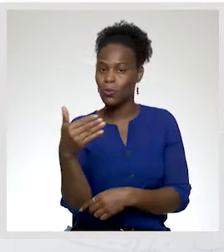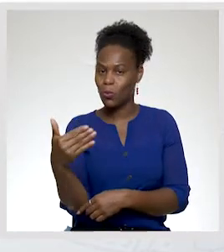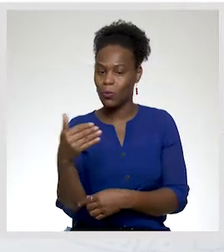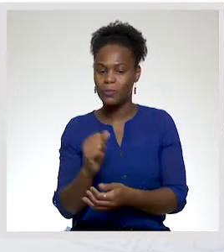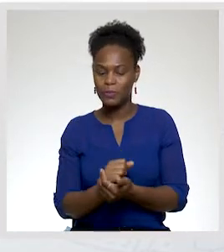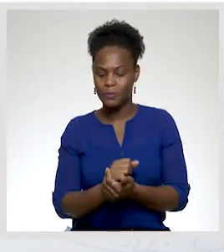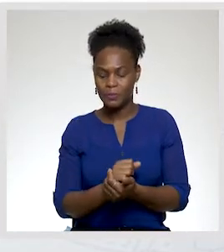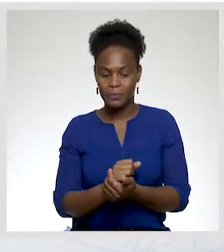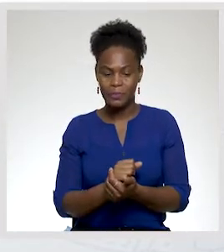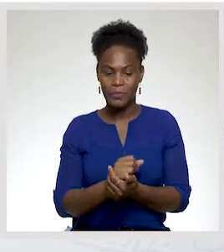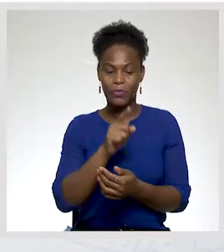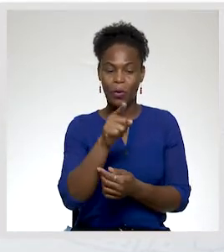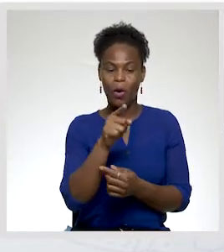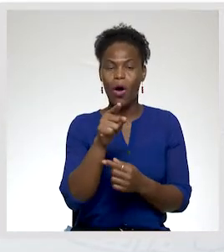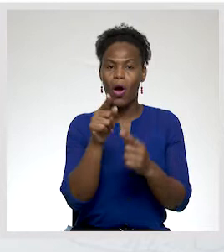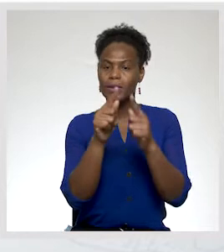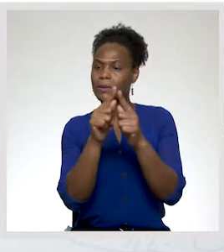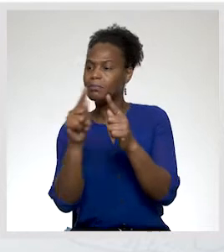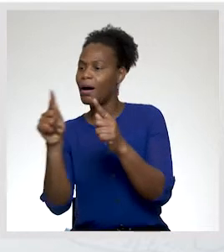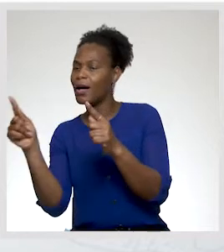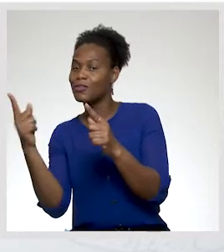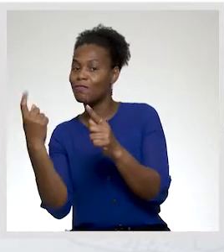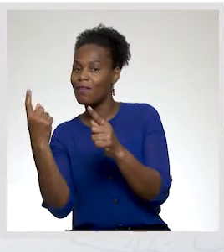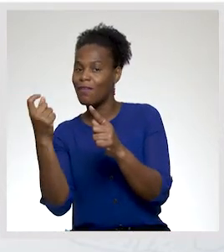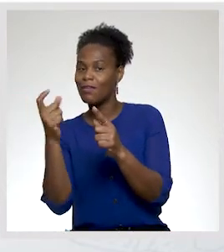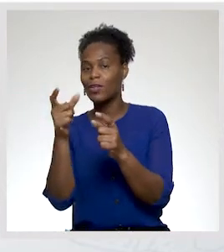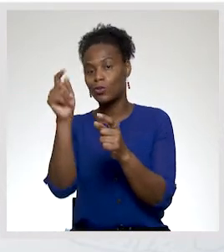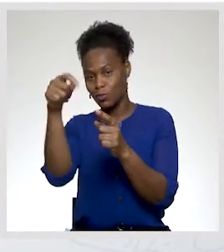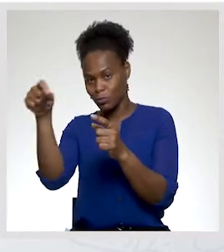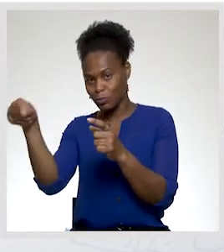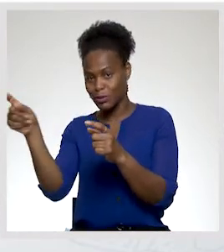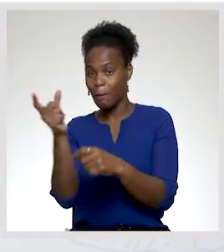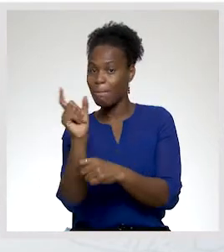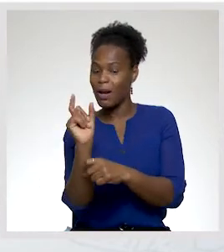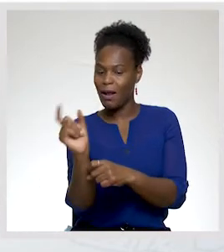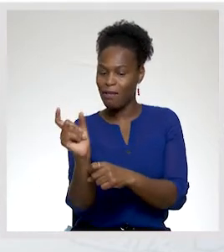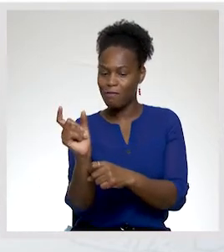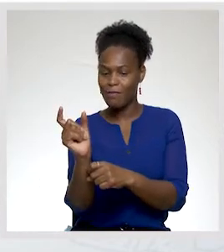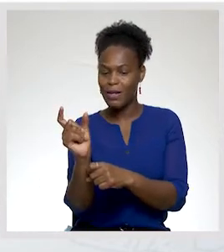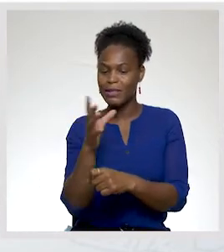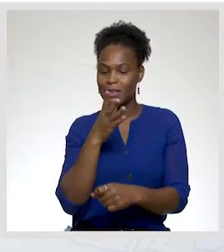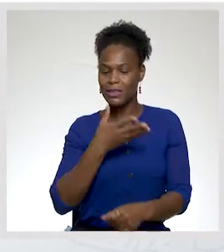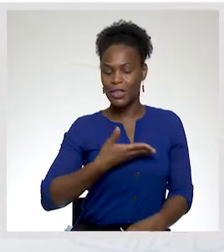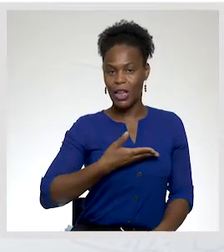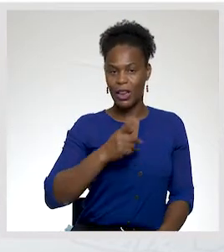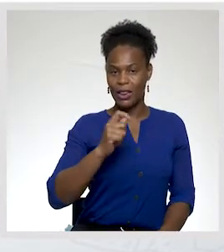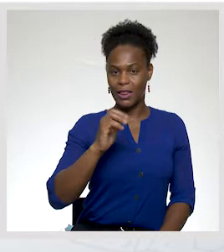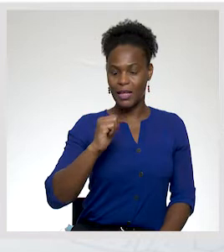2.1. Completem os espaços com as palavras destinador